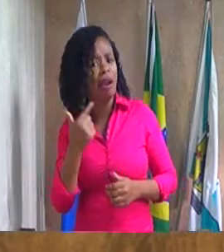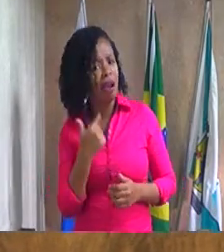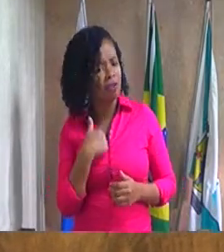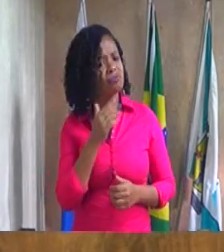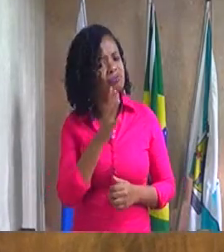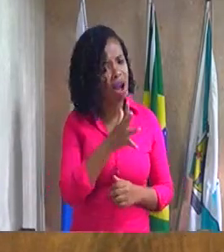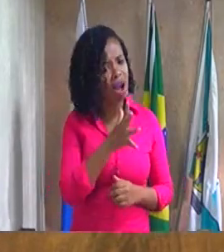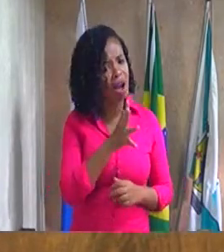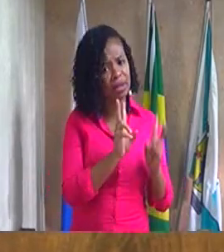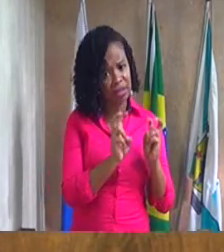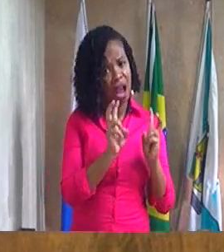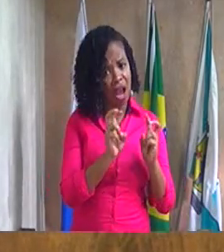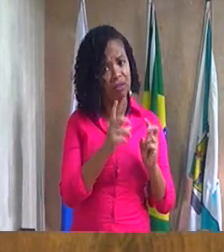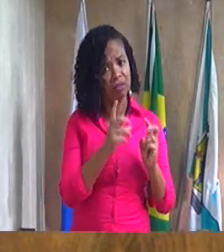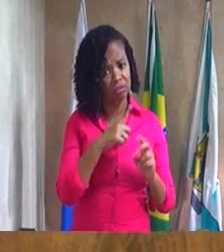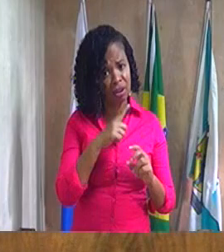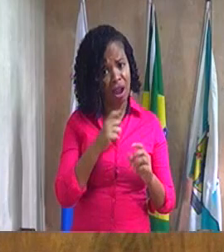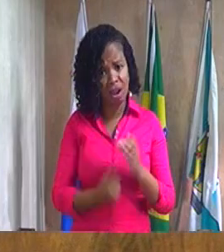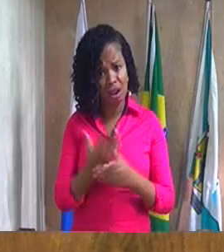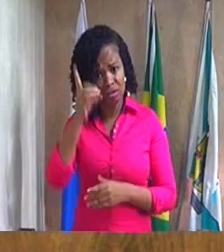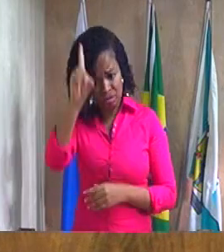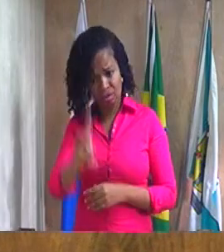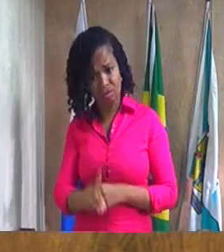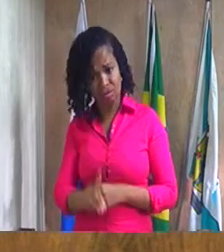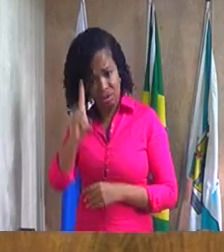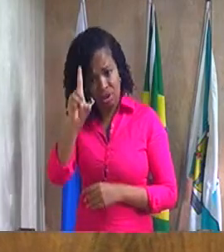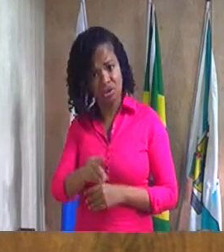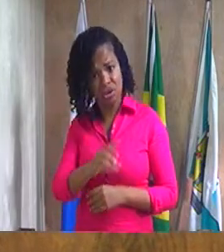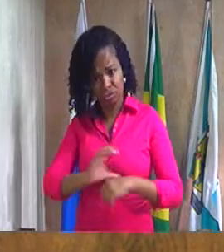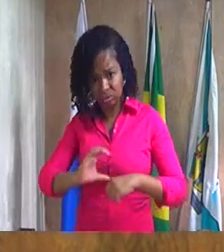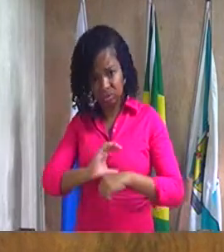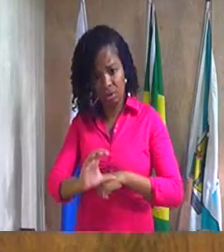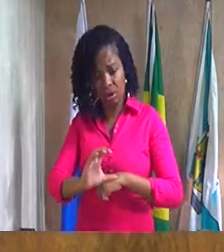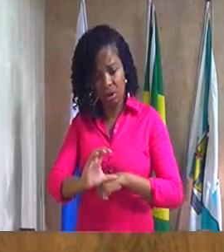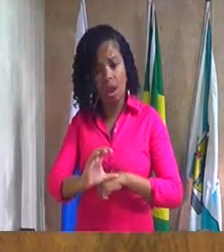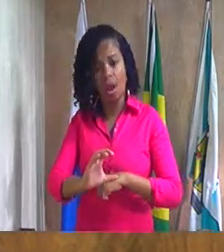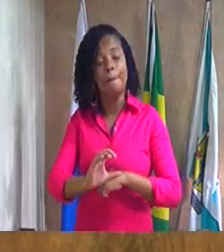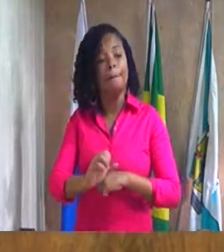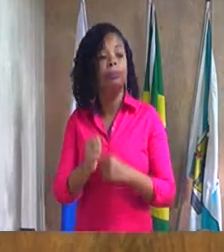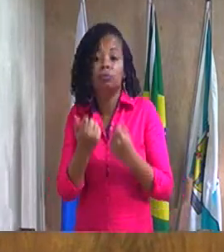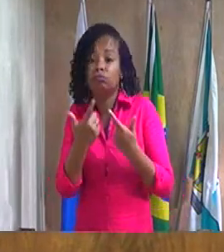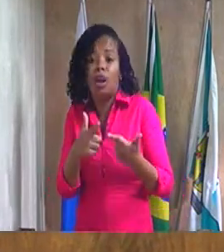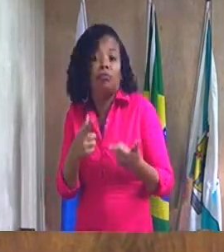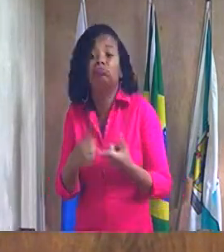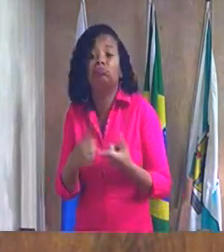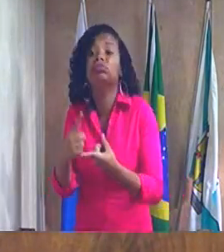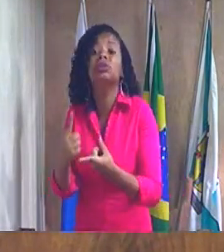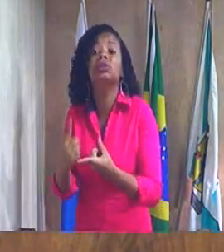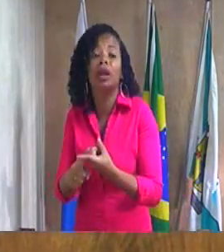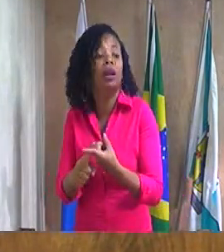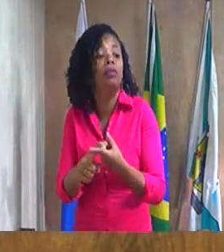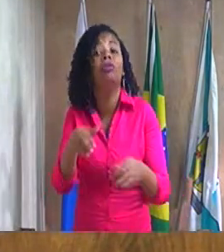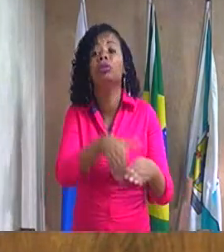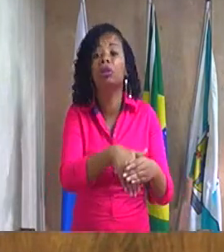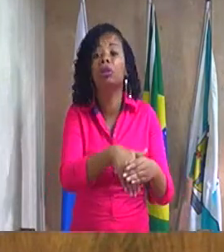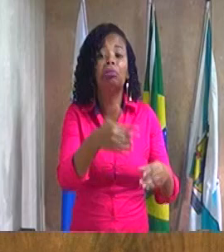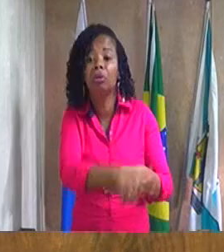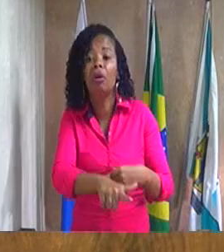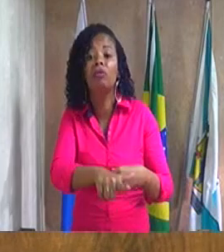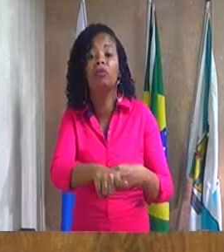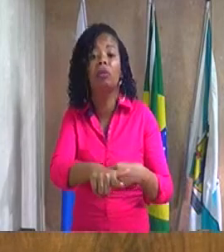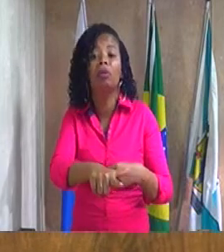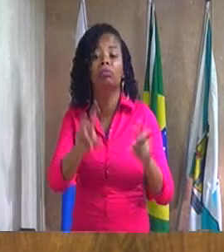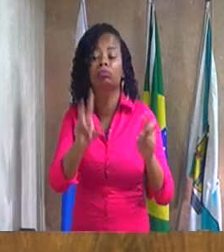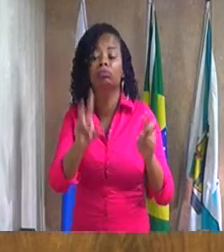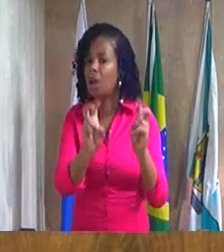já existe esse direito, já é constitucional. Então, não tem o porquê nós votarmos essa matéria,